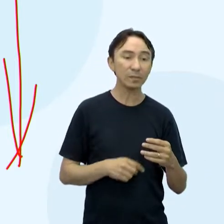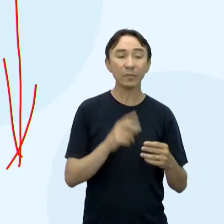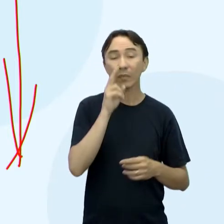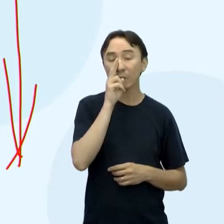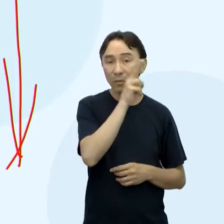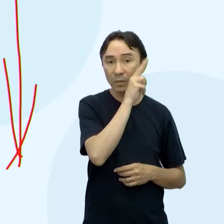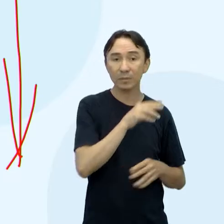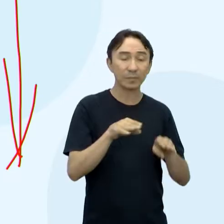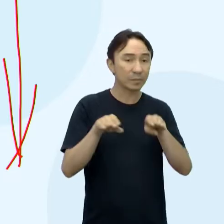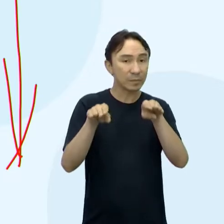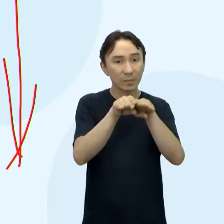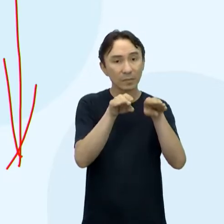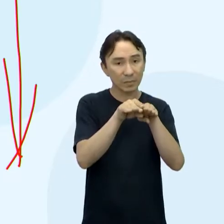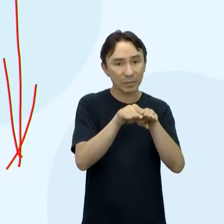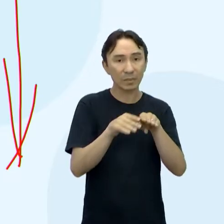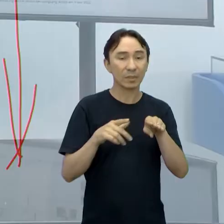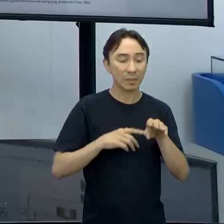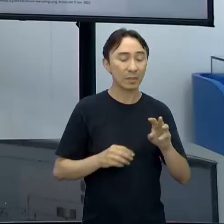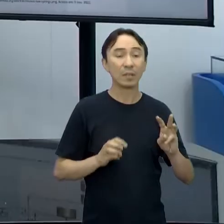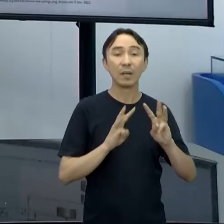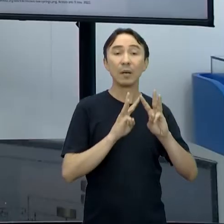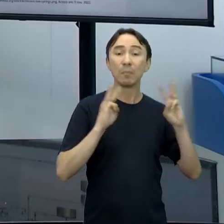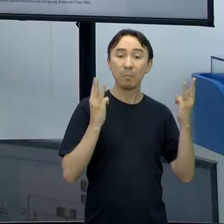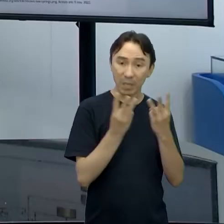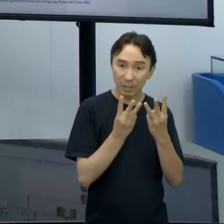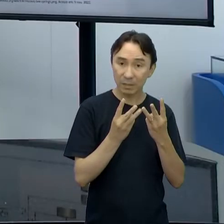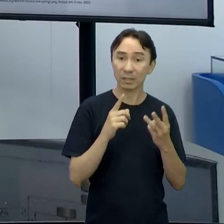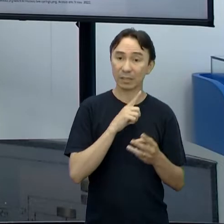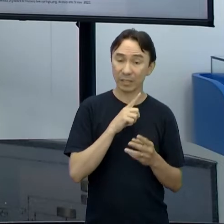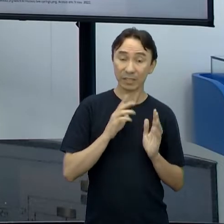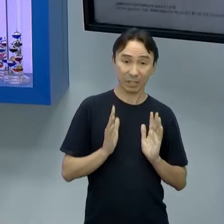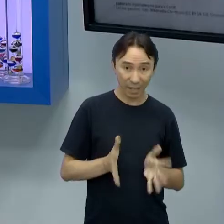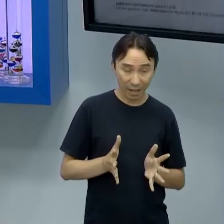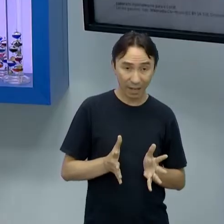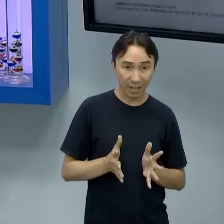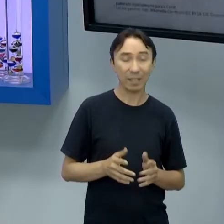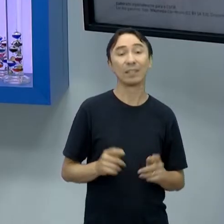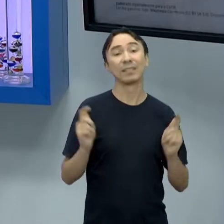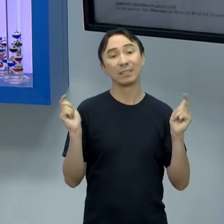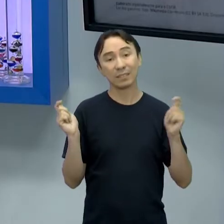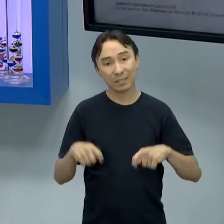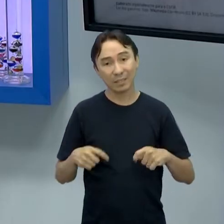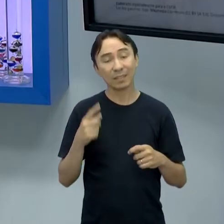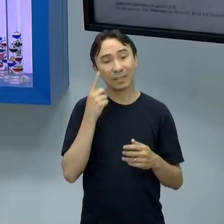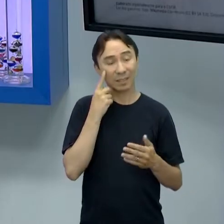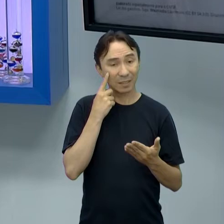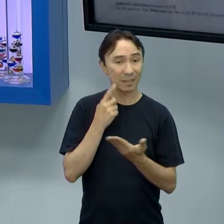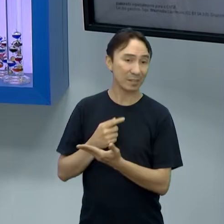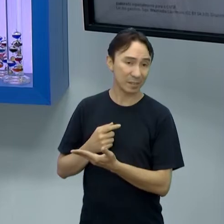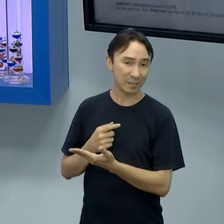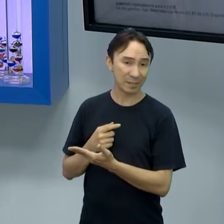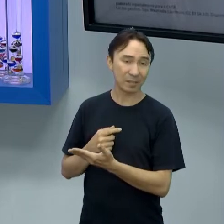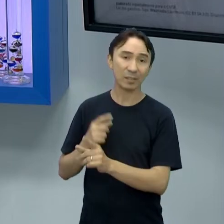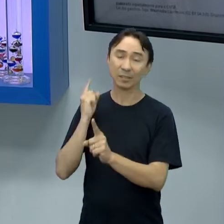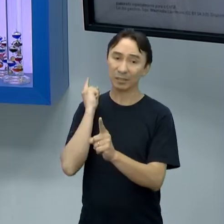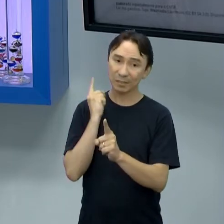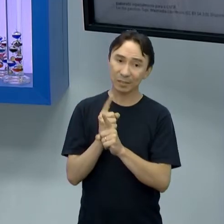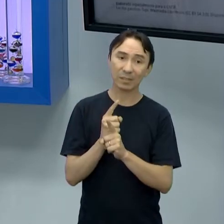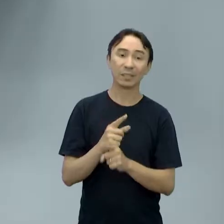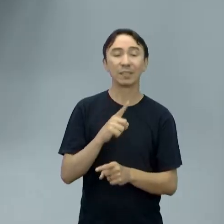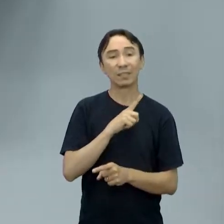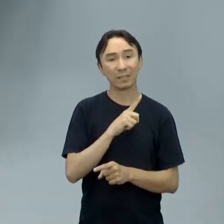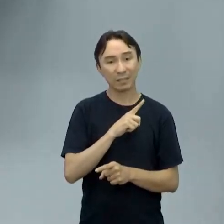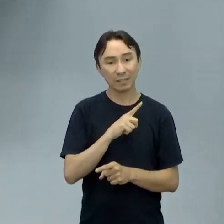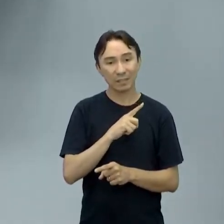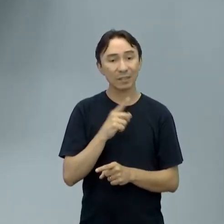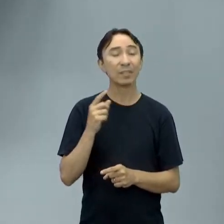a massa, eu acho o período de oscilação desse sisteminha aqui, né? Se eu soltar aqui, tá oscilando aqui,